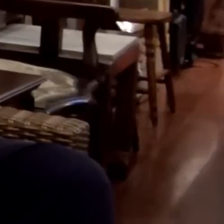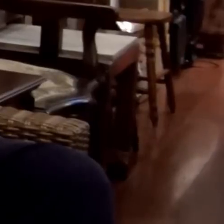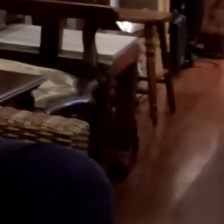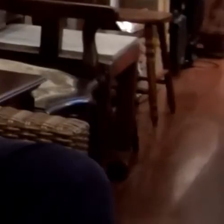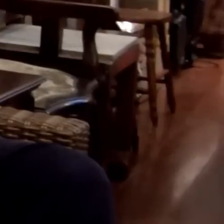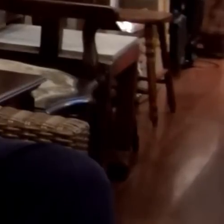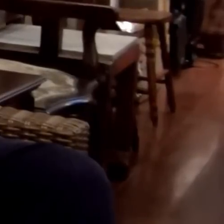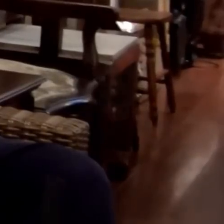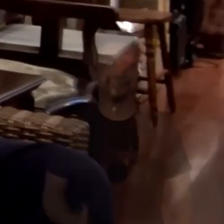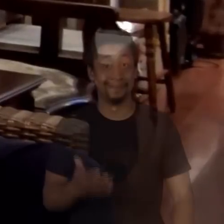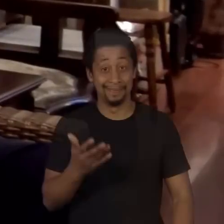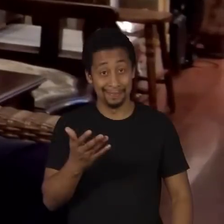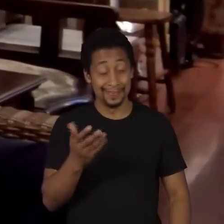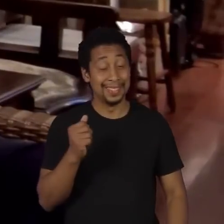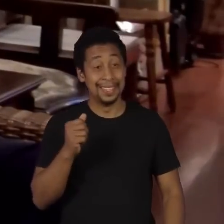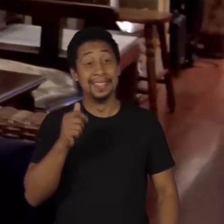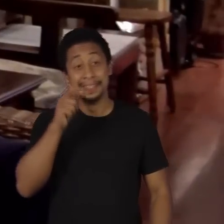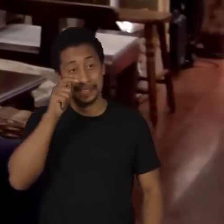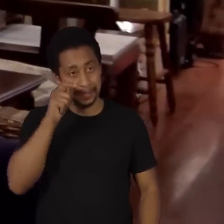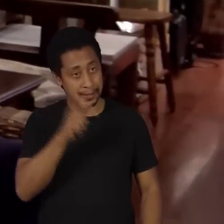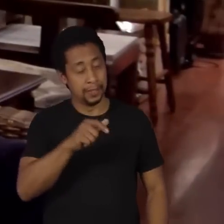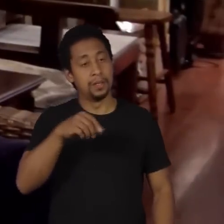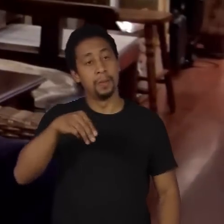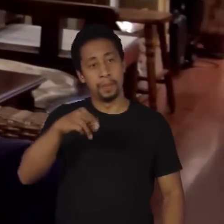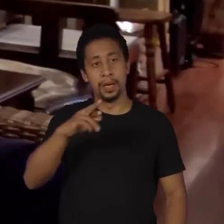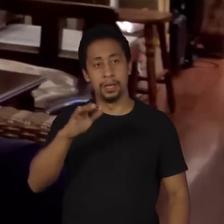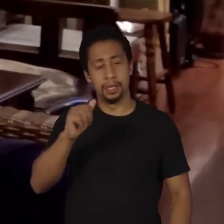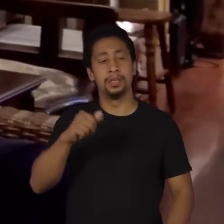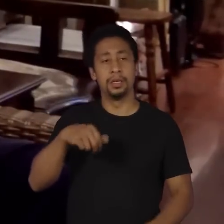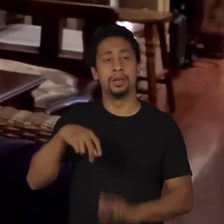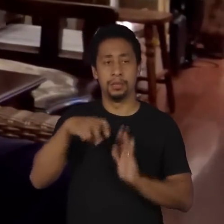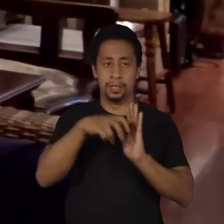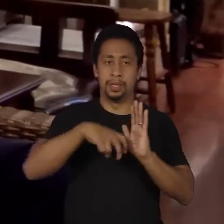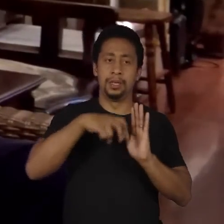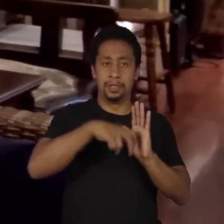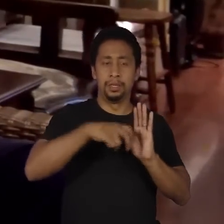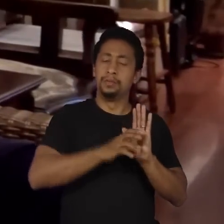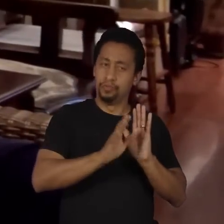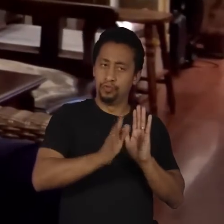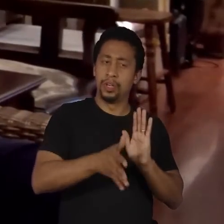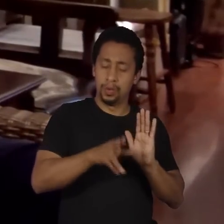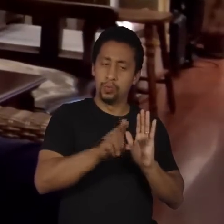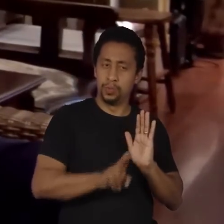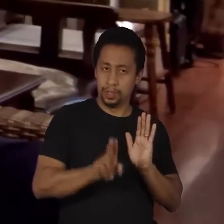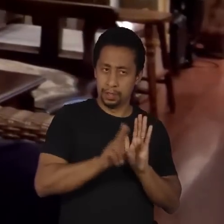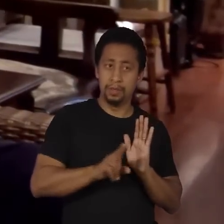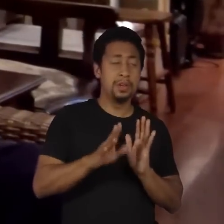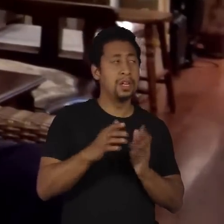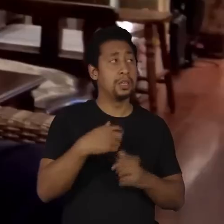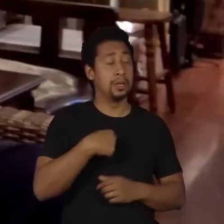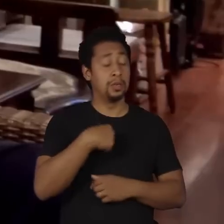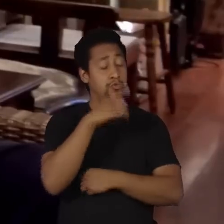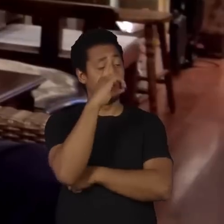Era muito interessante porque Maria já era cadeirante, ela falou, eu vou só dirigir. Eu falei,